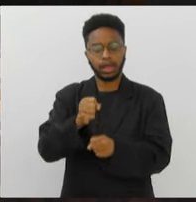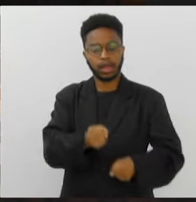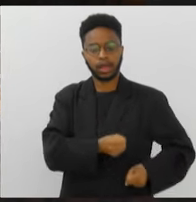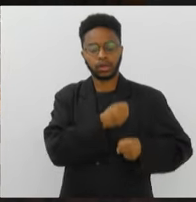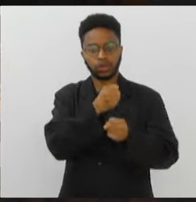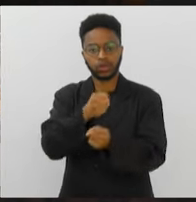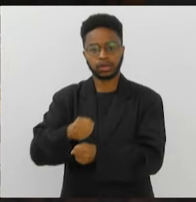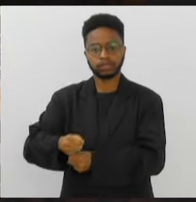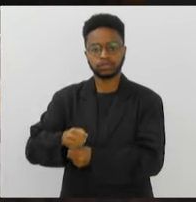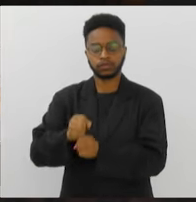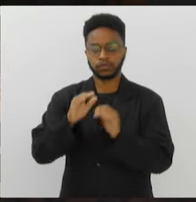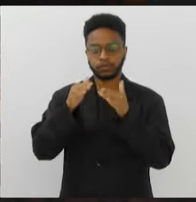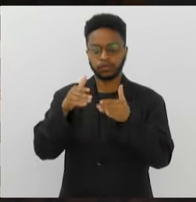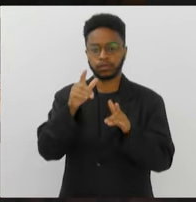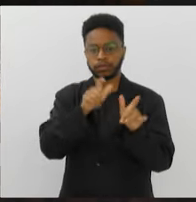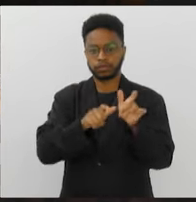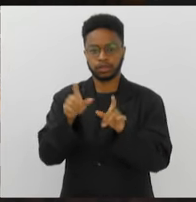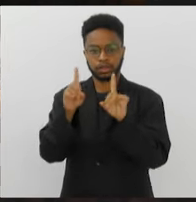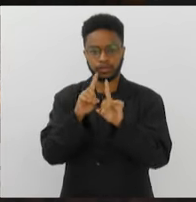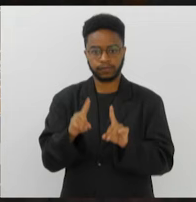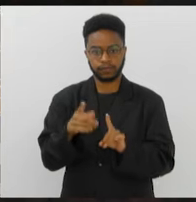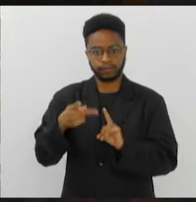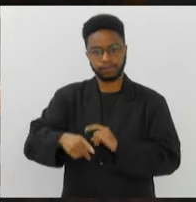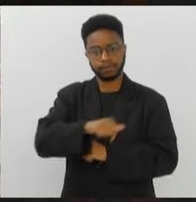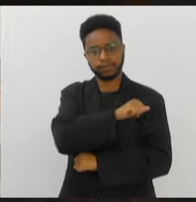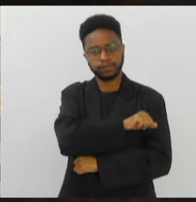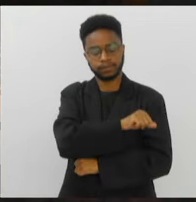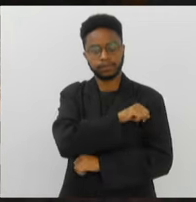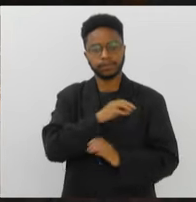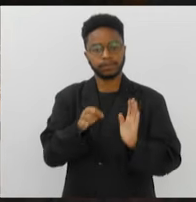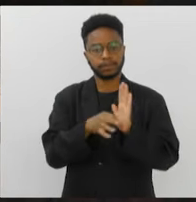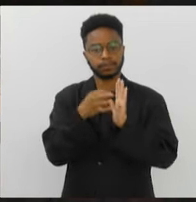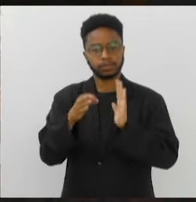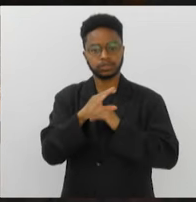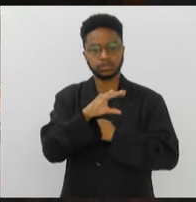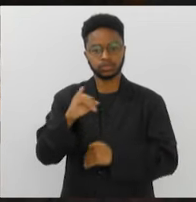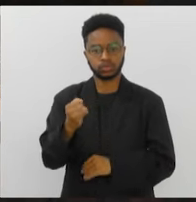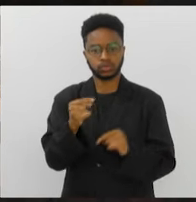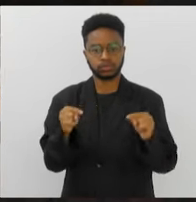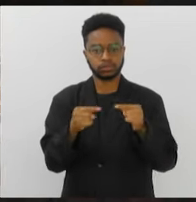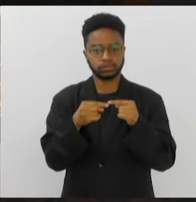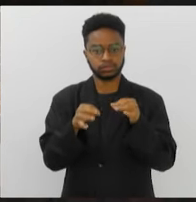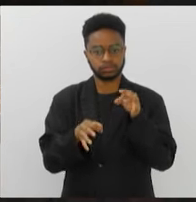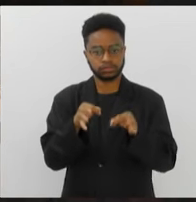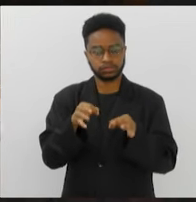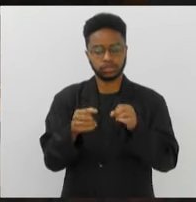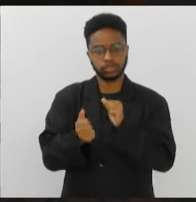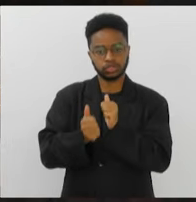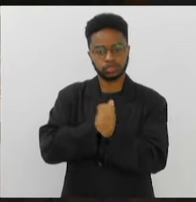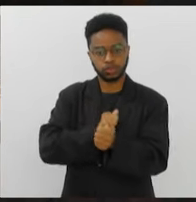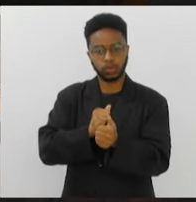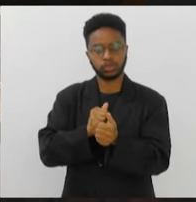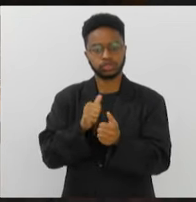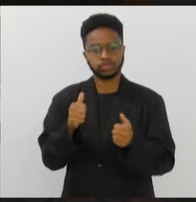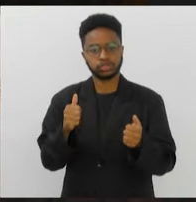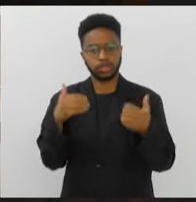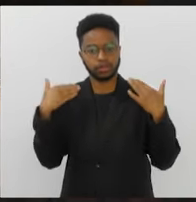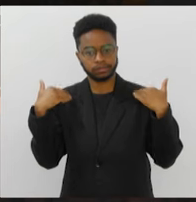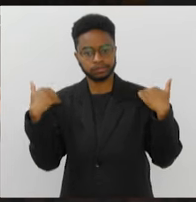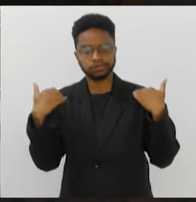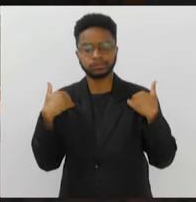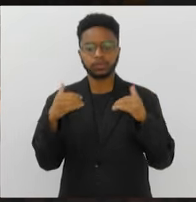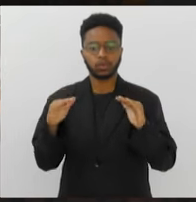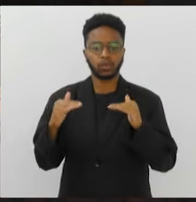de Janeiro. Pareceres das comissões Constituição e Justiça pela juridicidade, esporte e lazer favorável e